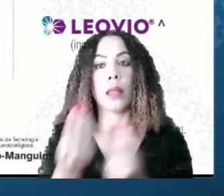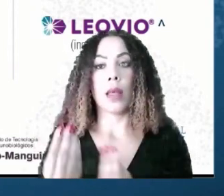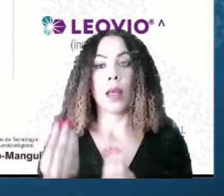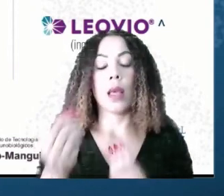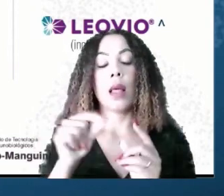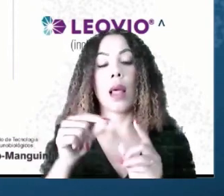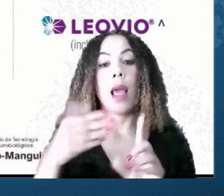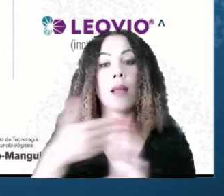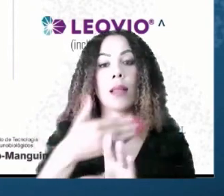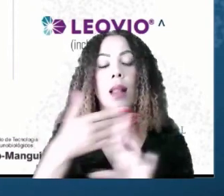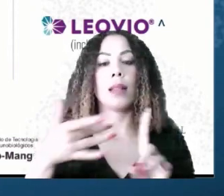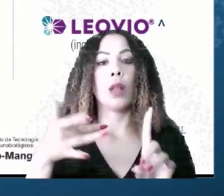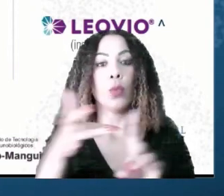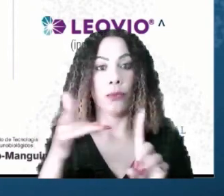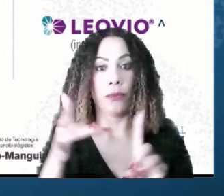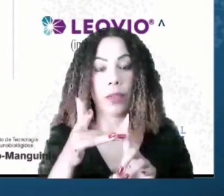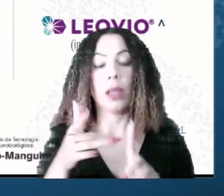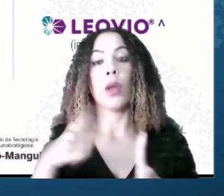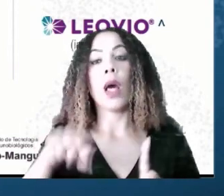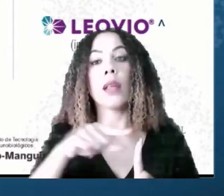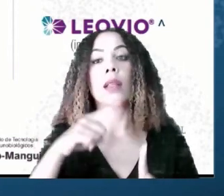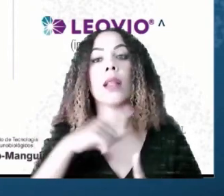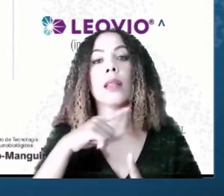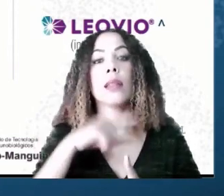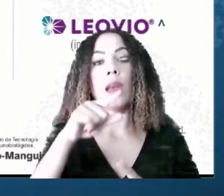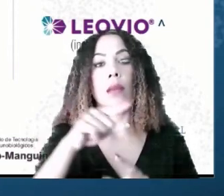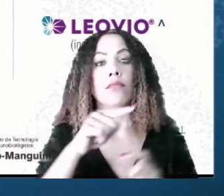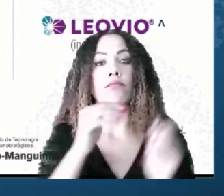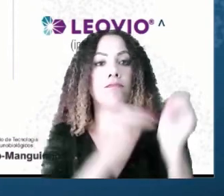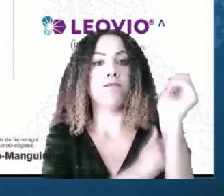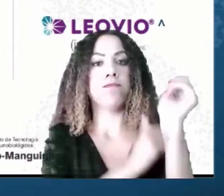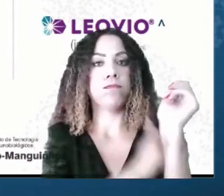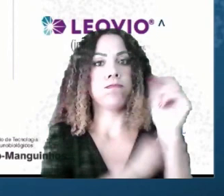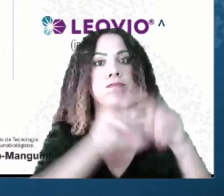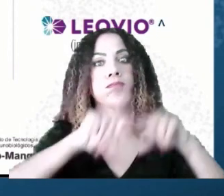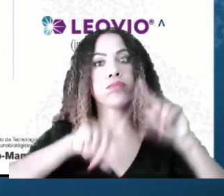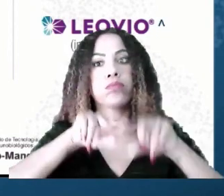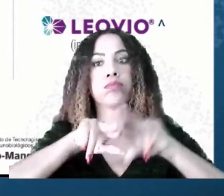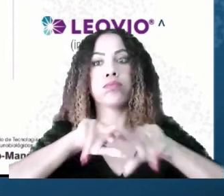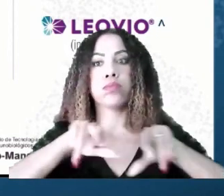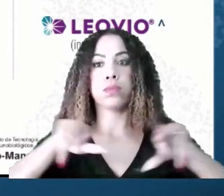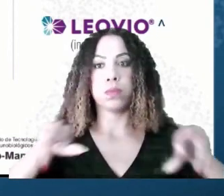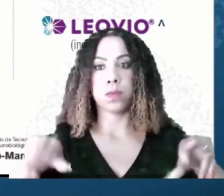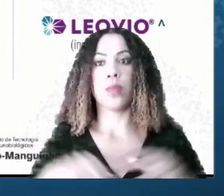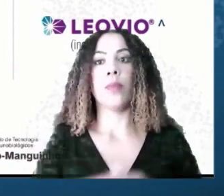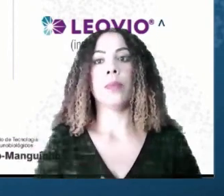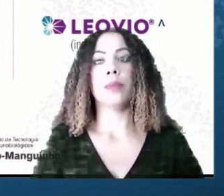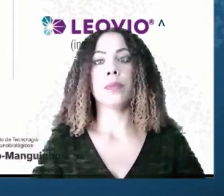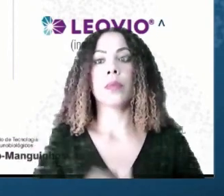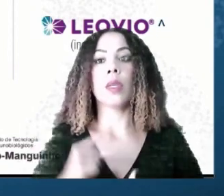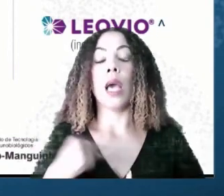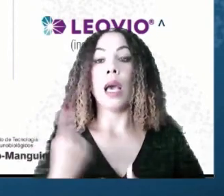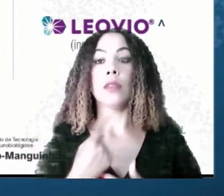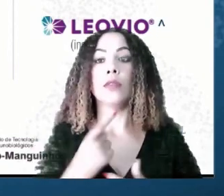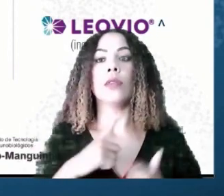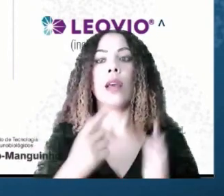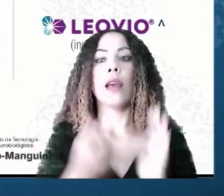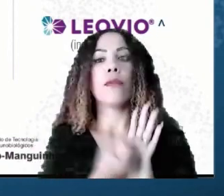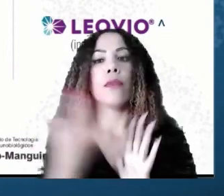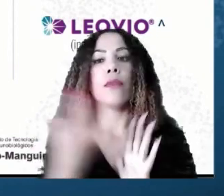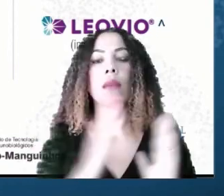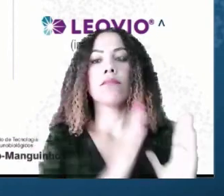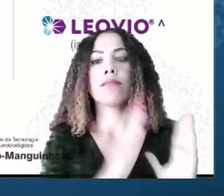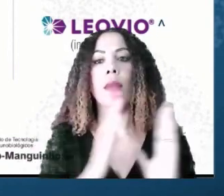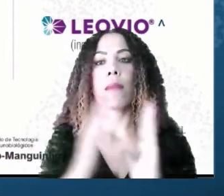a gente tem esse pipeline bem robusto de produtos e a gente passou por várias fases